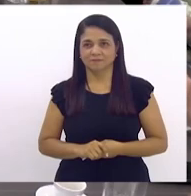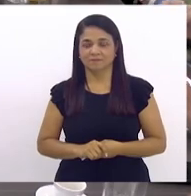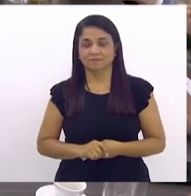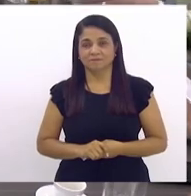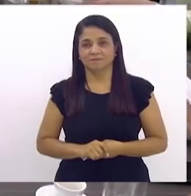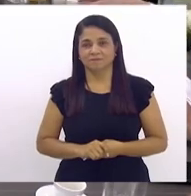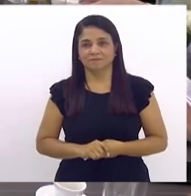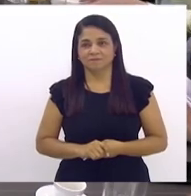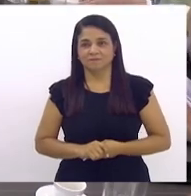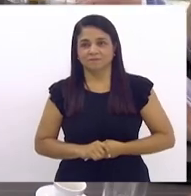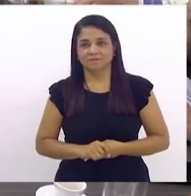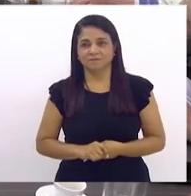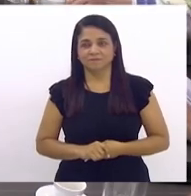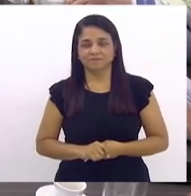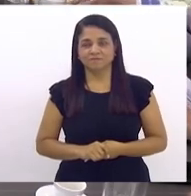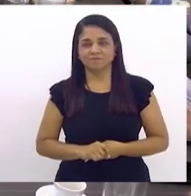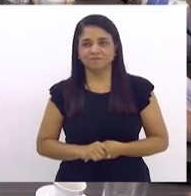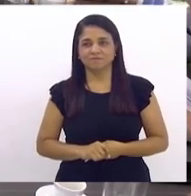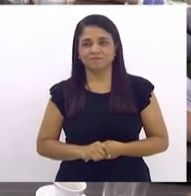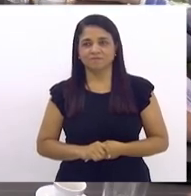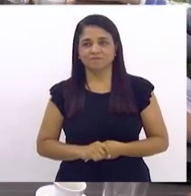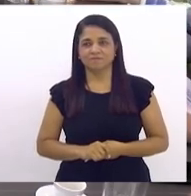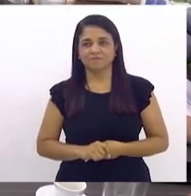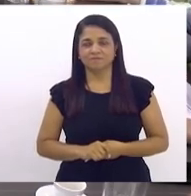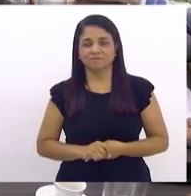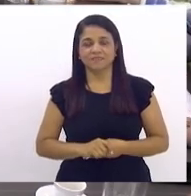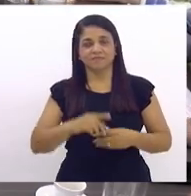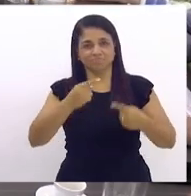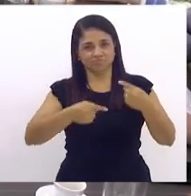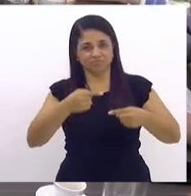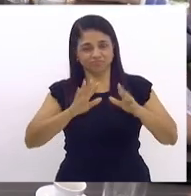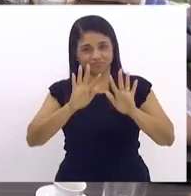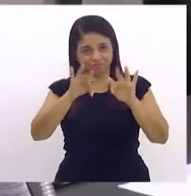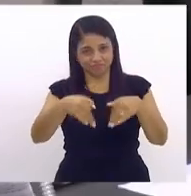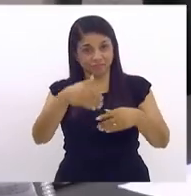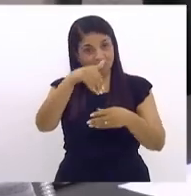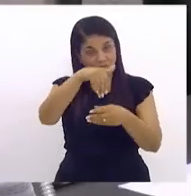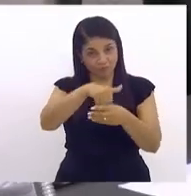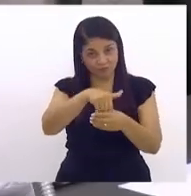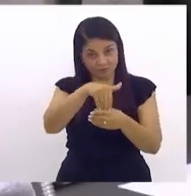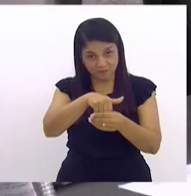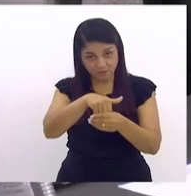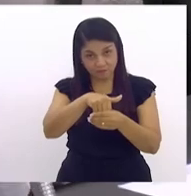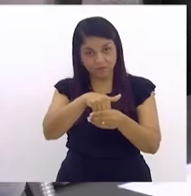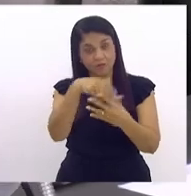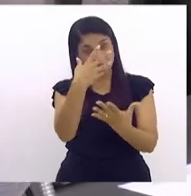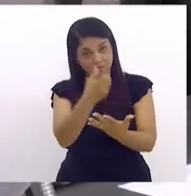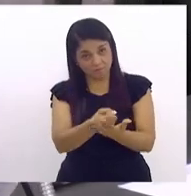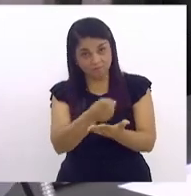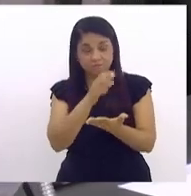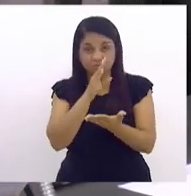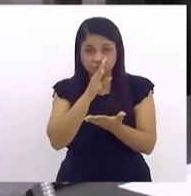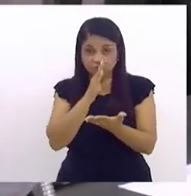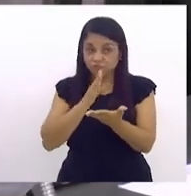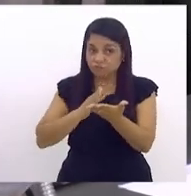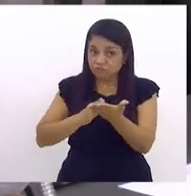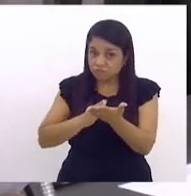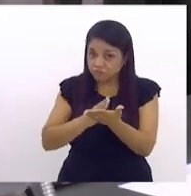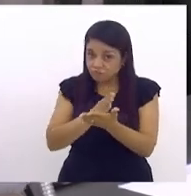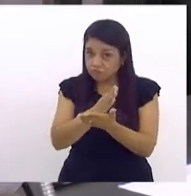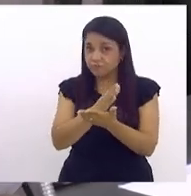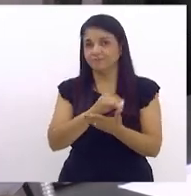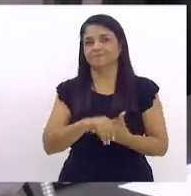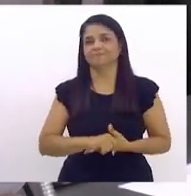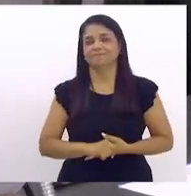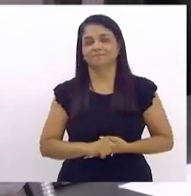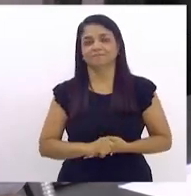Vamos lá ao... É encerrada a discussão, em votação. Senhores que aprovam, permaneçam como estão,